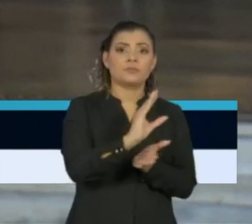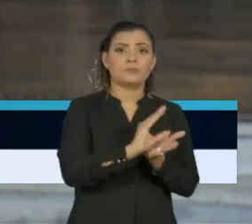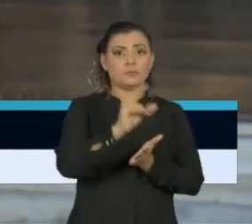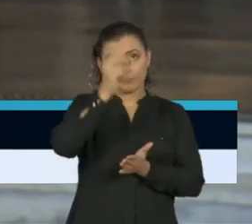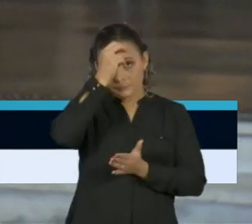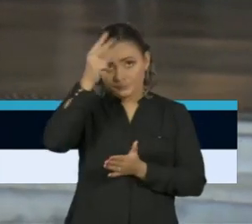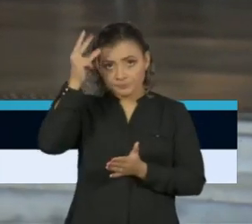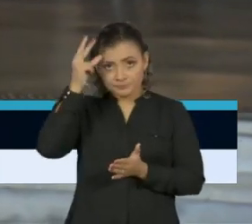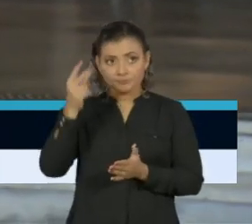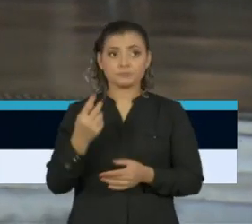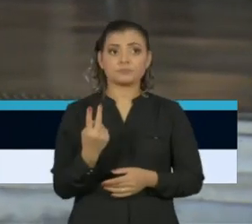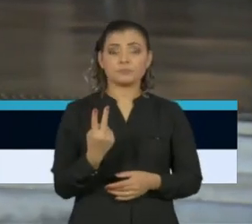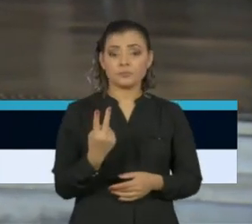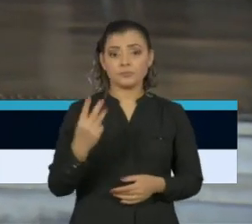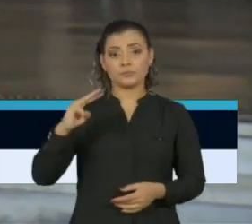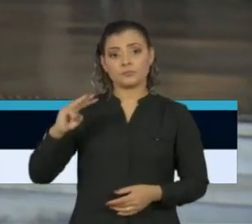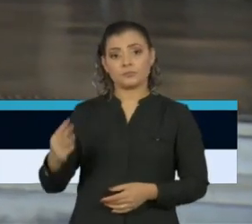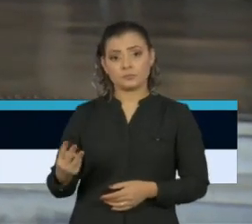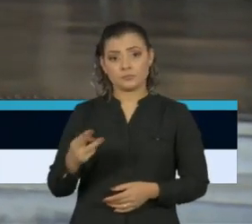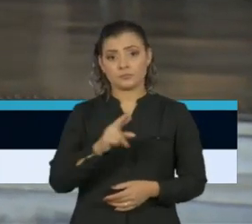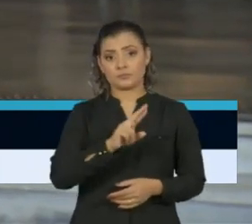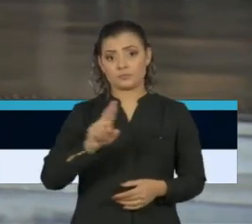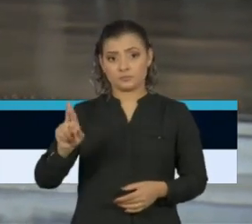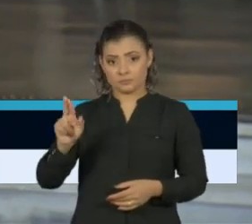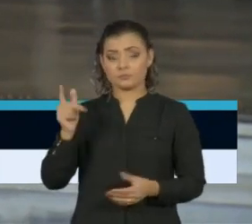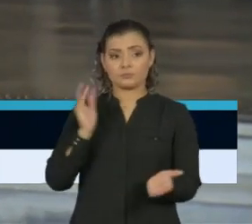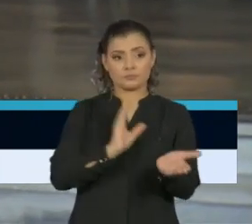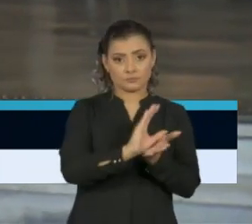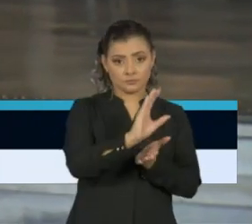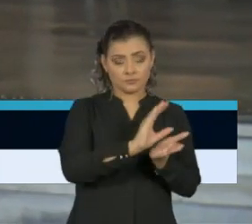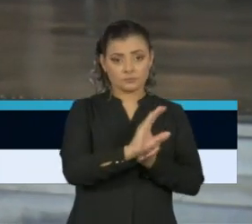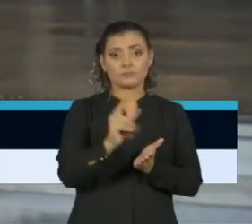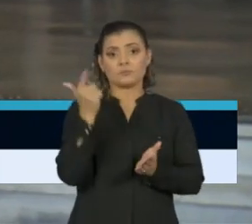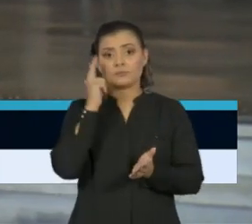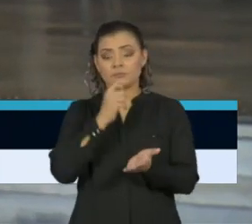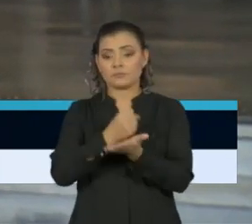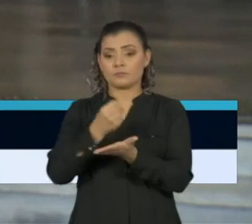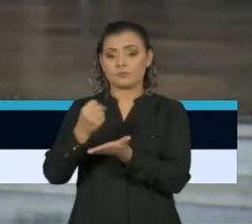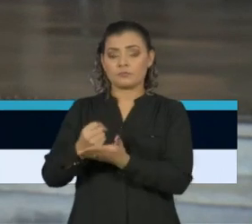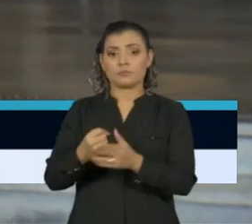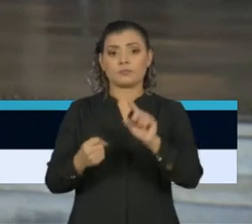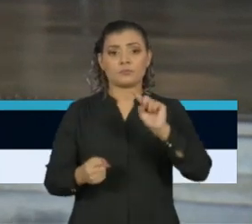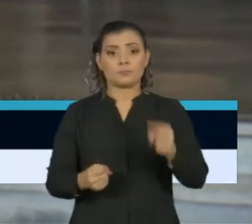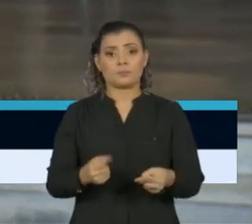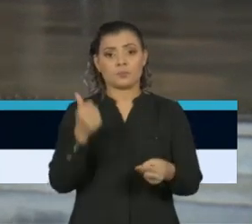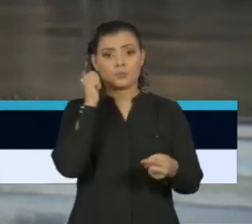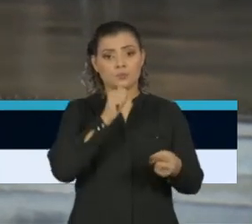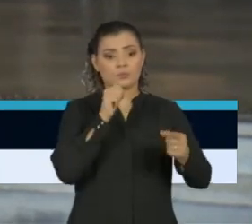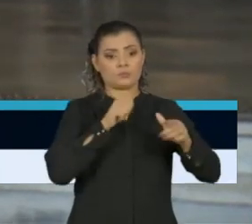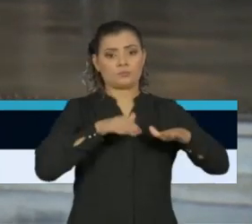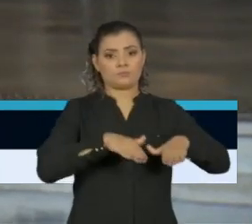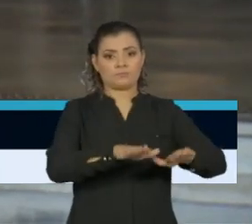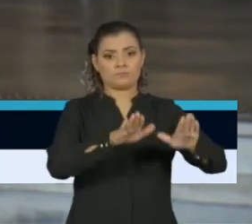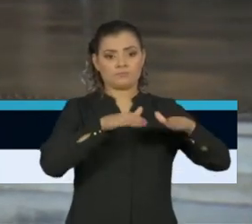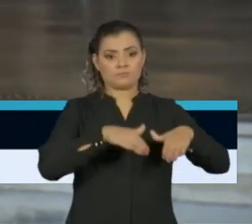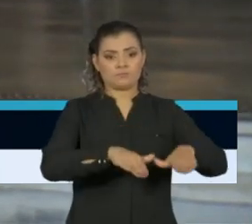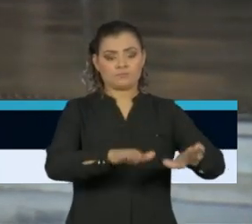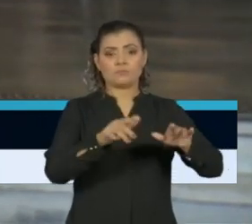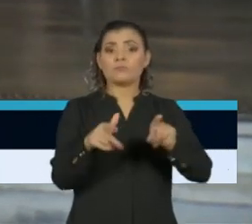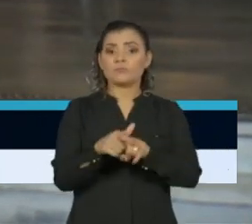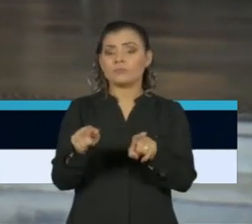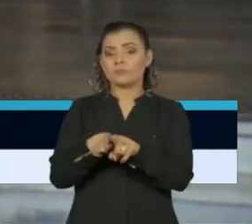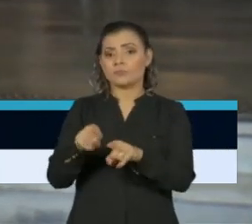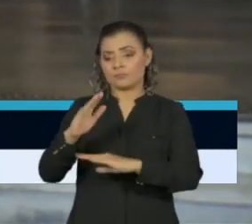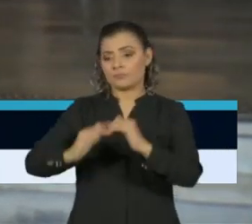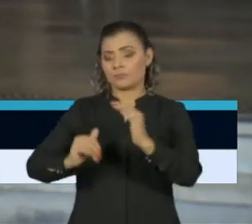Prefeitura de R$2 milhões para a contratação de 1.000 costureiras e artesãos,